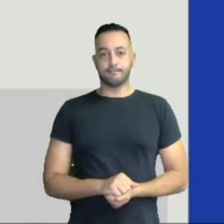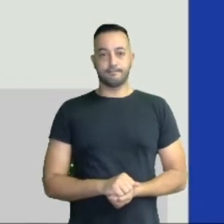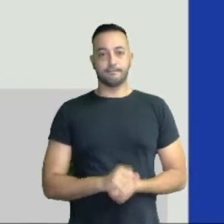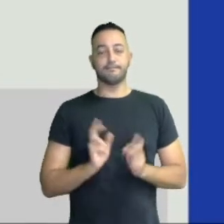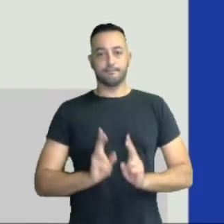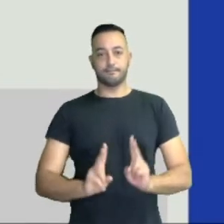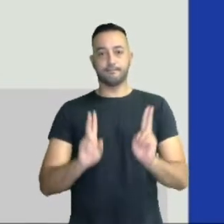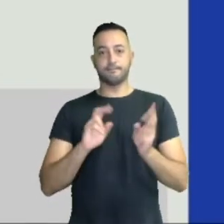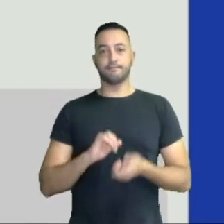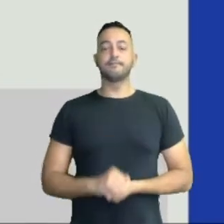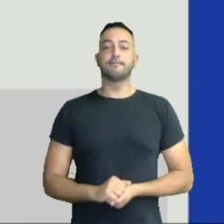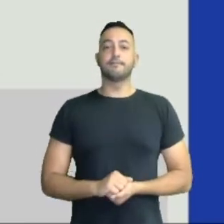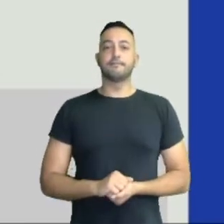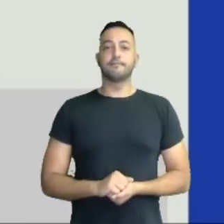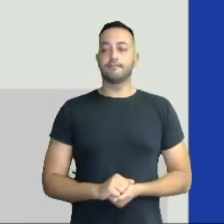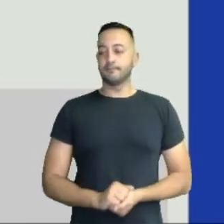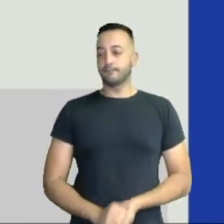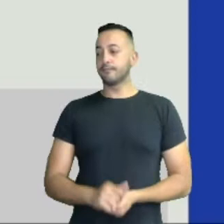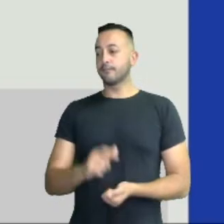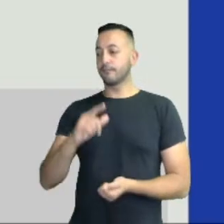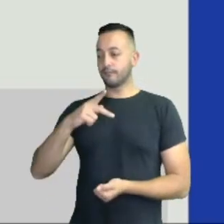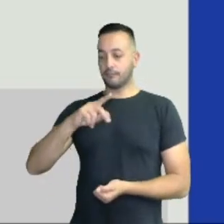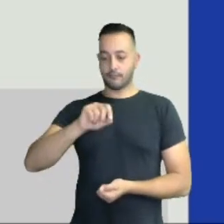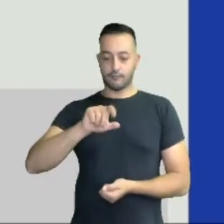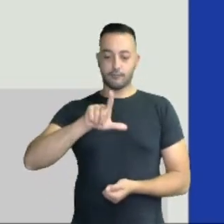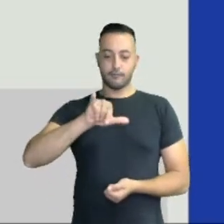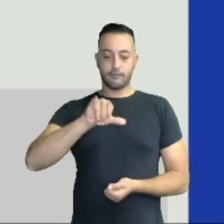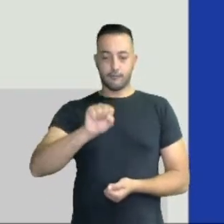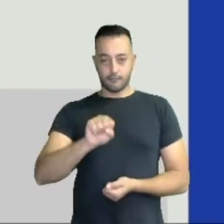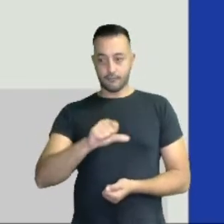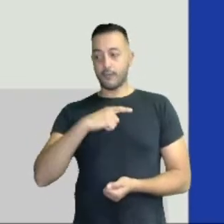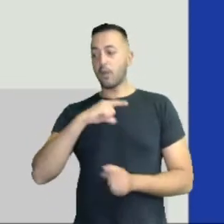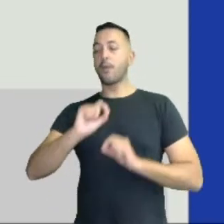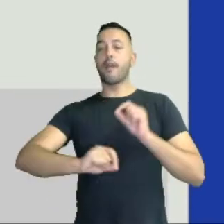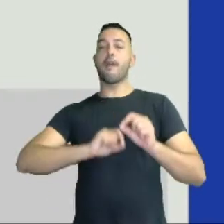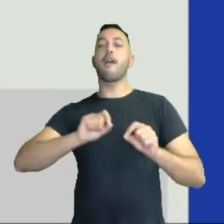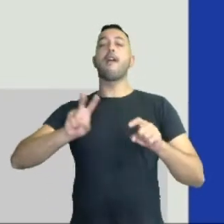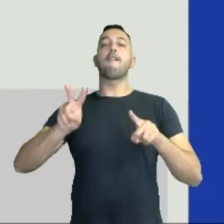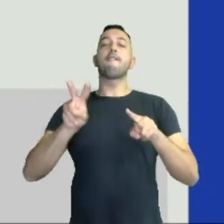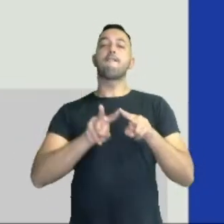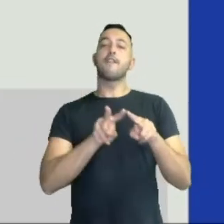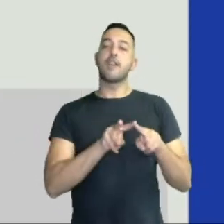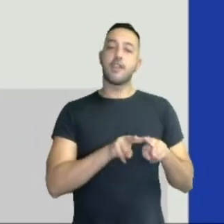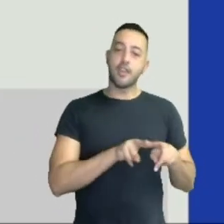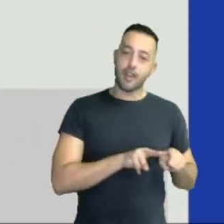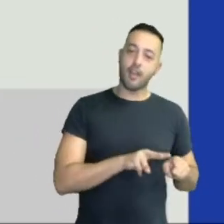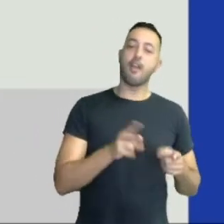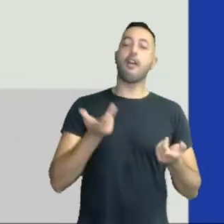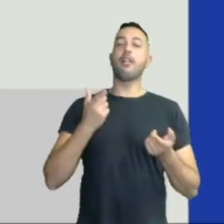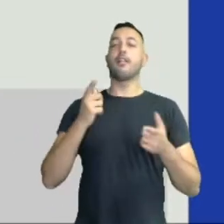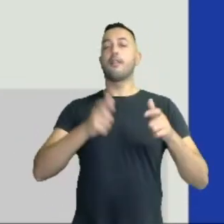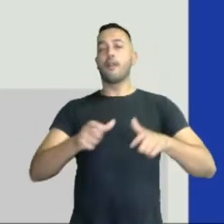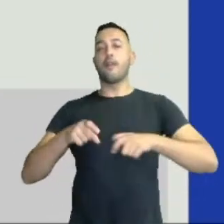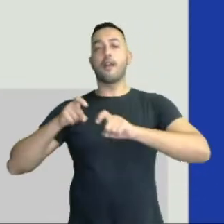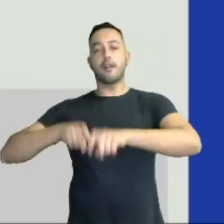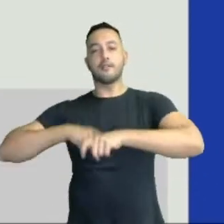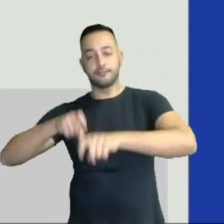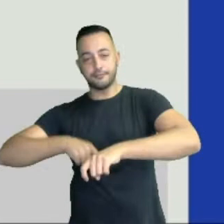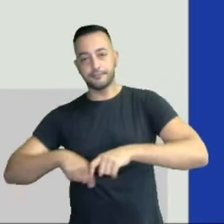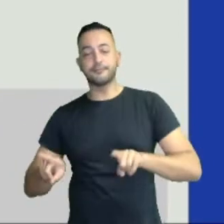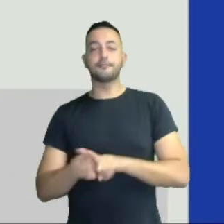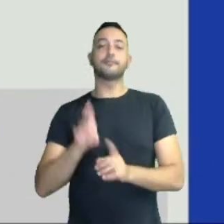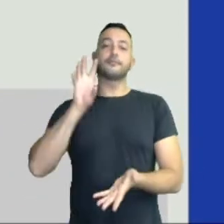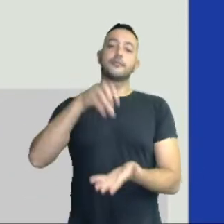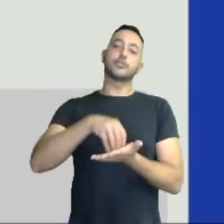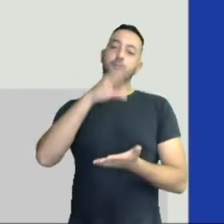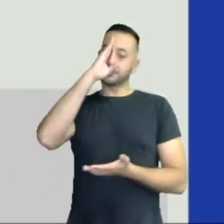Vamos lá. A polis era formado por algumas vilas, áreas agrícolas e o núcleo